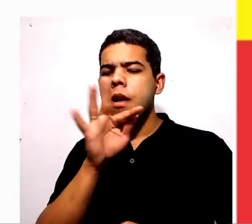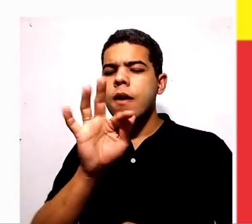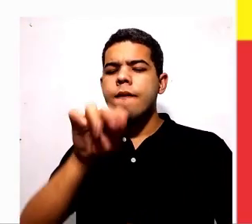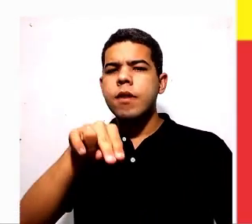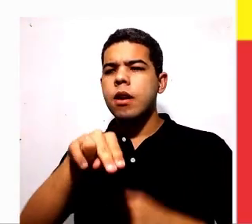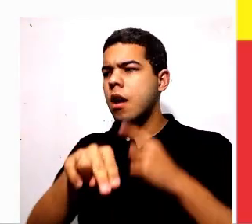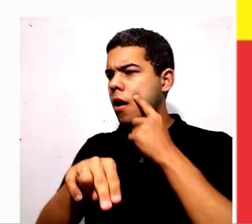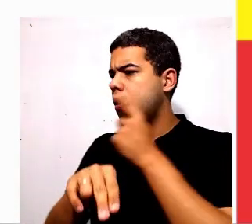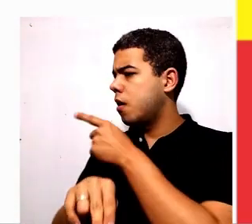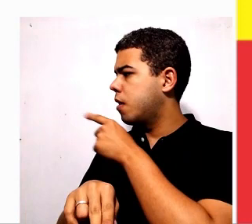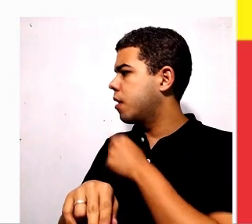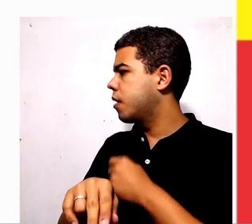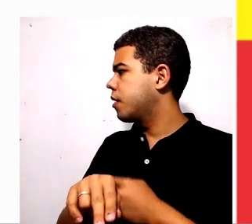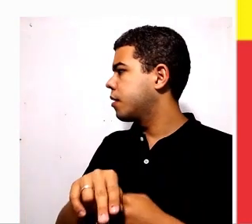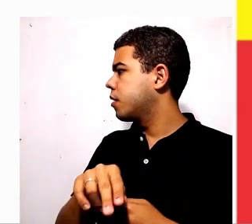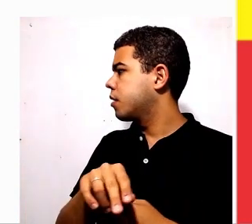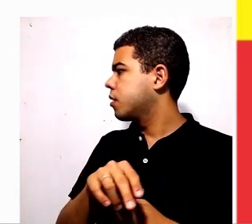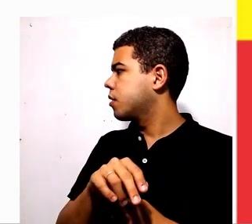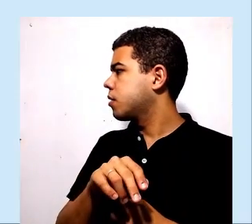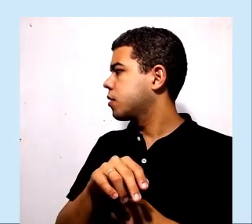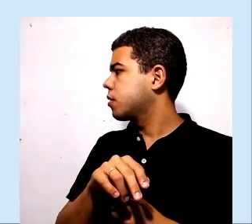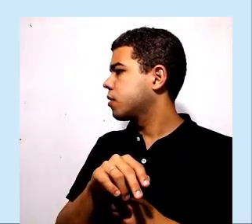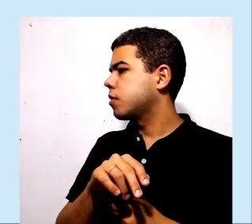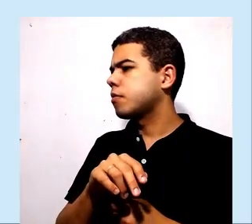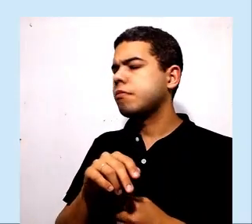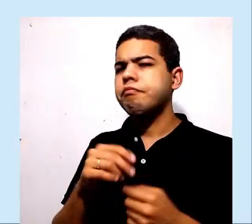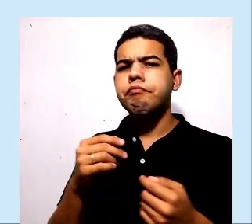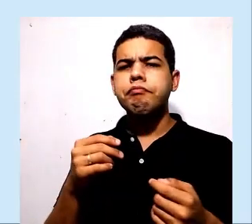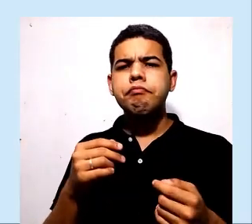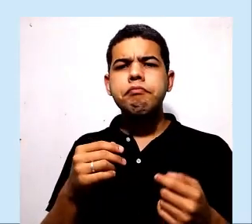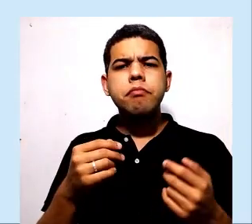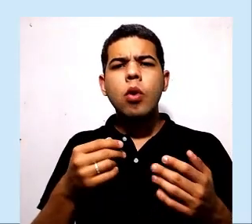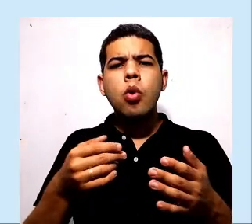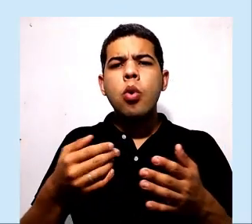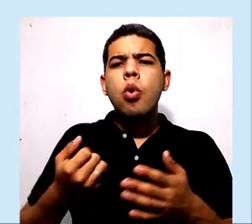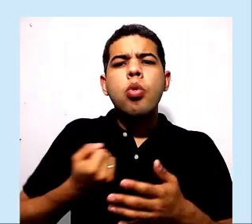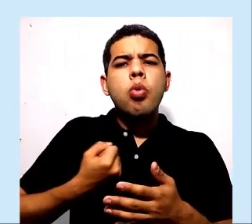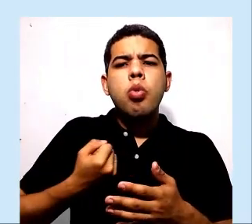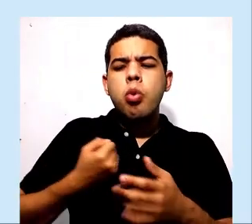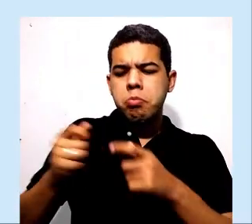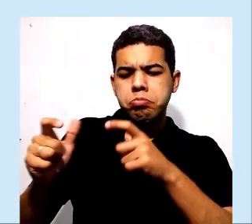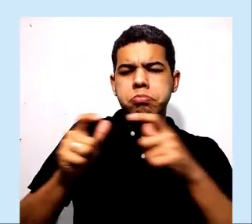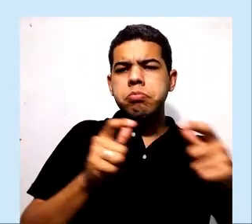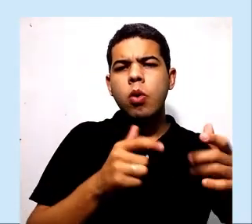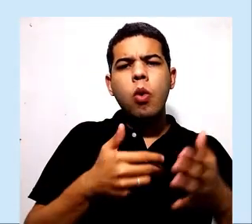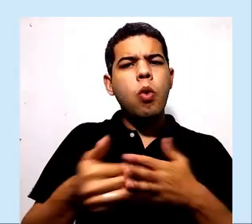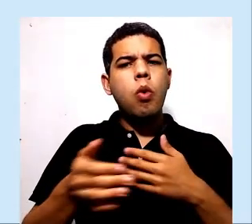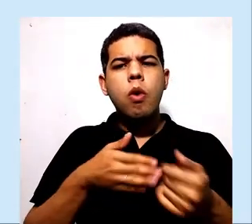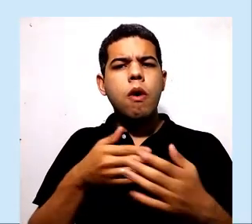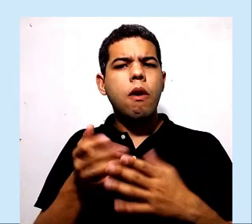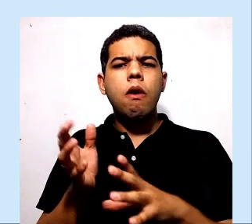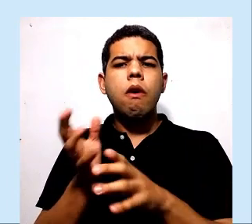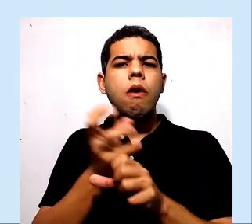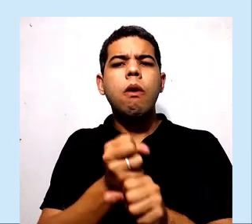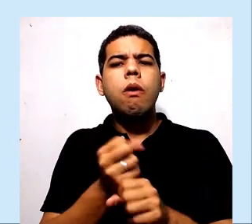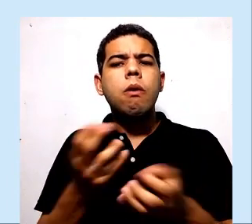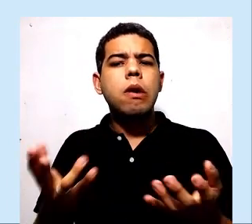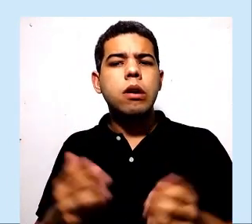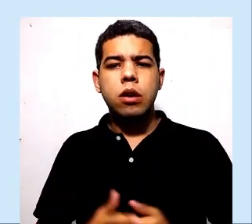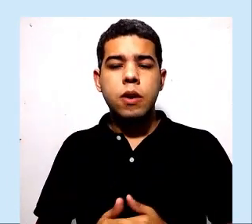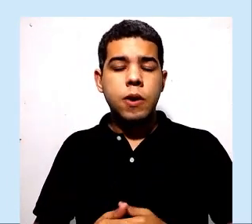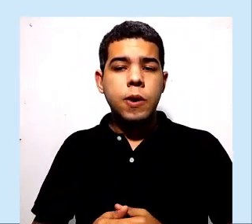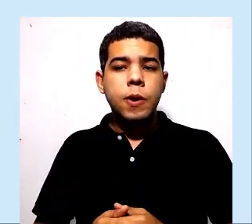quê? SFN quer dizer qualquer um dos termos, qualquer uma posição, vai dar quanto? Então, ó, a gente